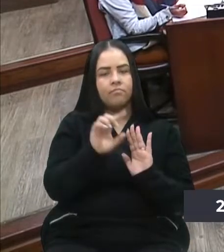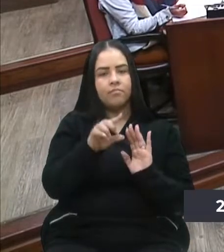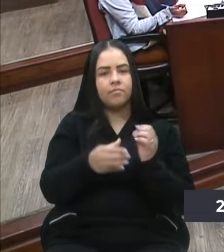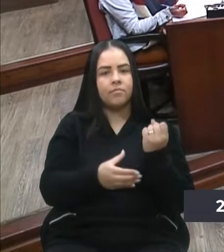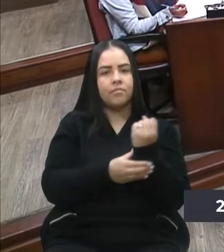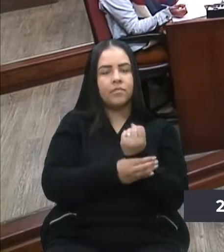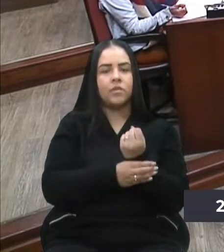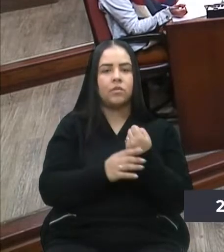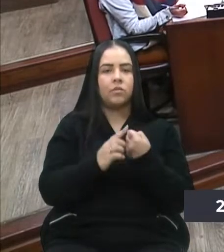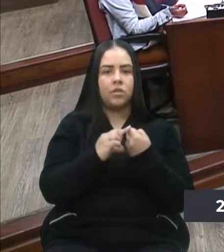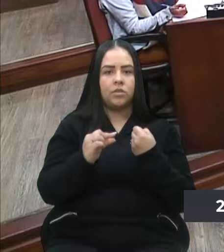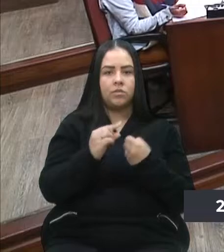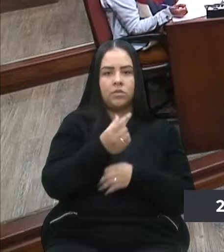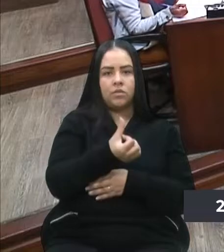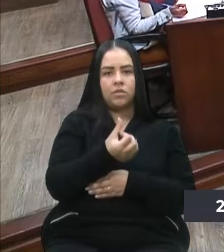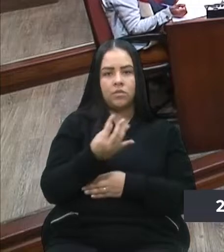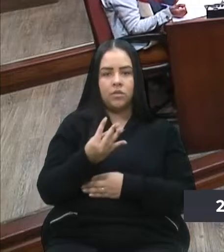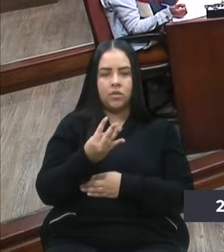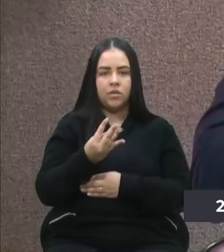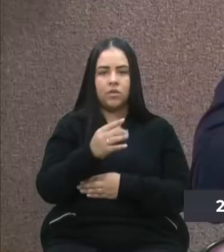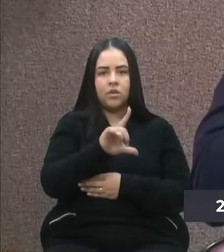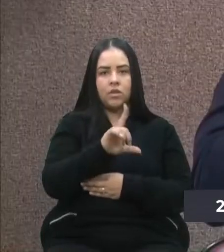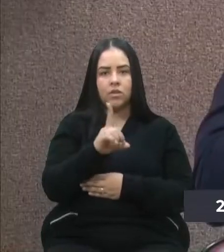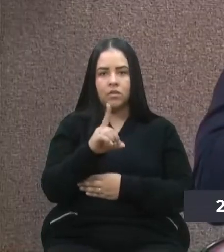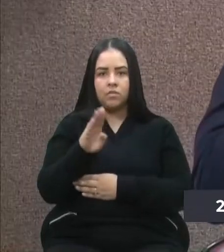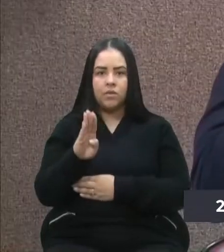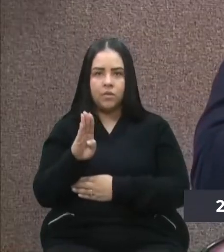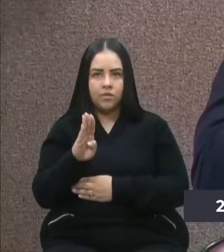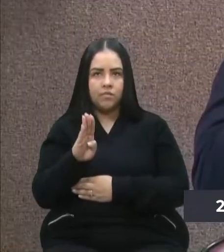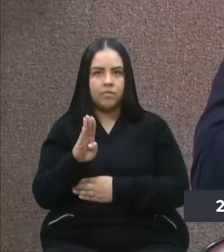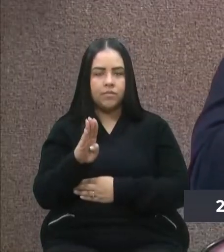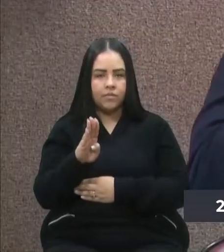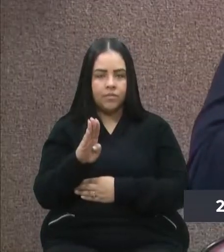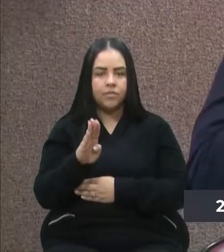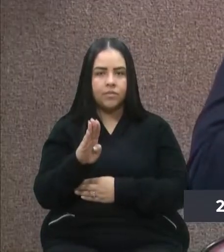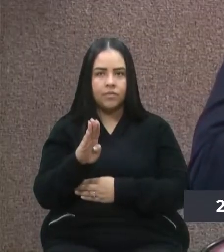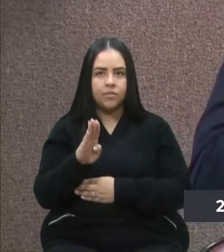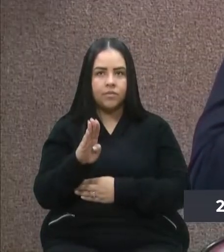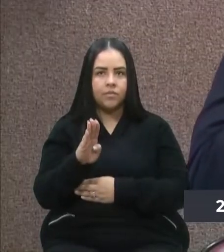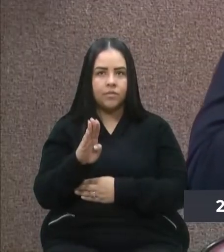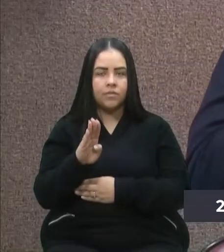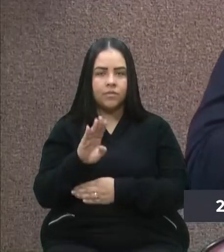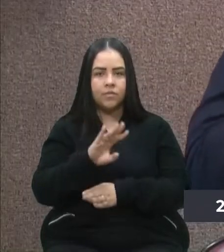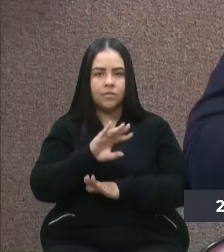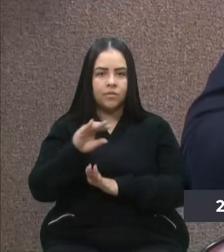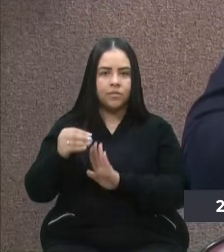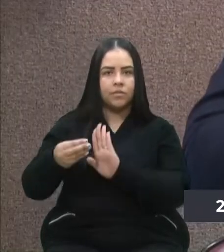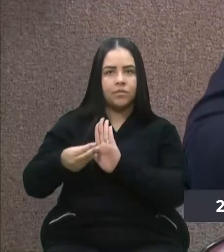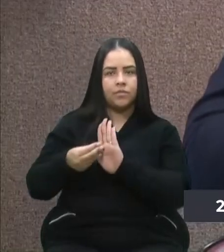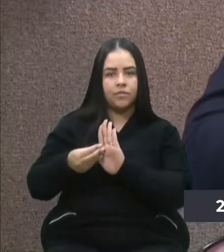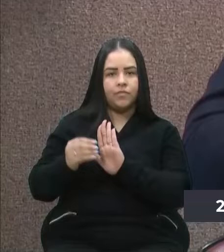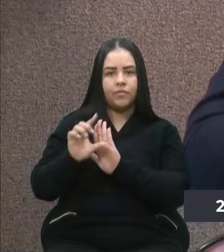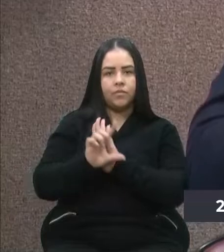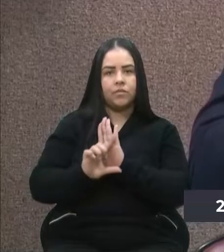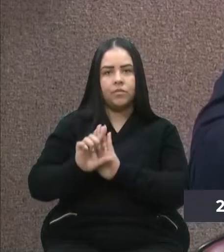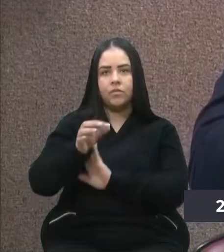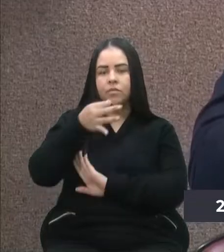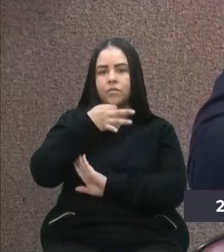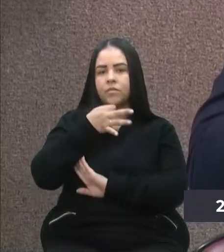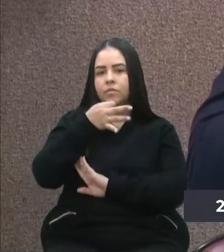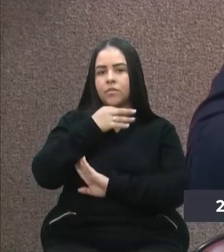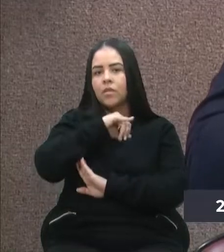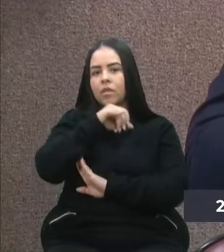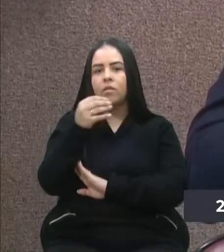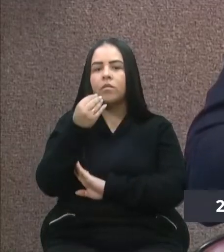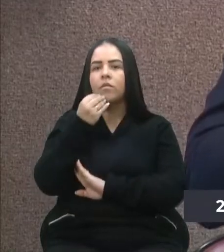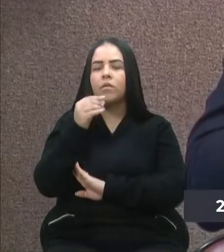artigo 64 da Lei de Diretrizes e Bases da Educação seja incorporado à legislação de Caxias do Sul, uma oportunidade